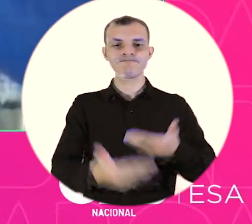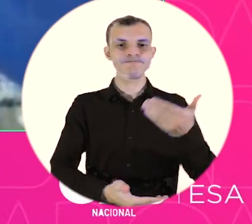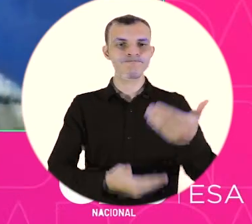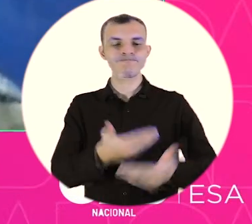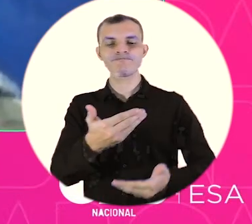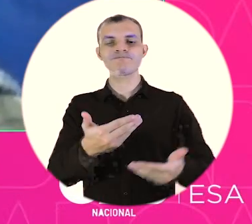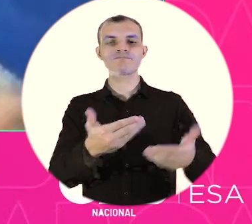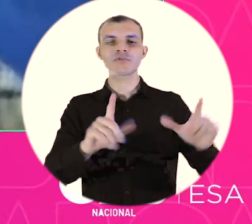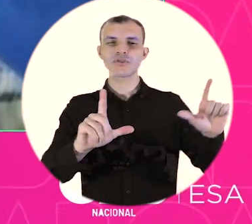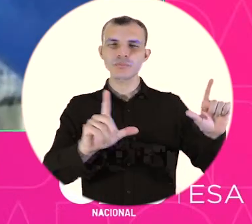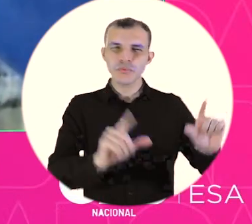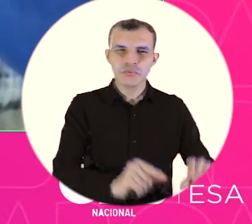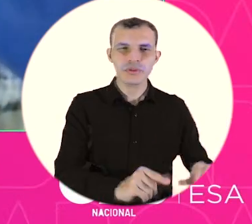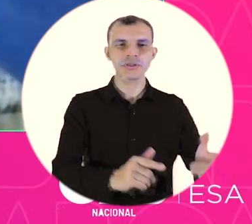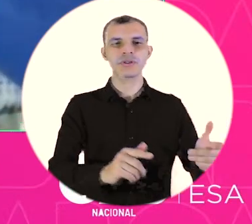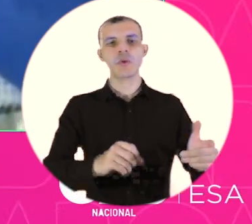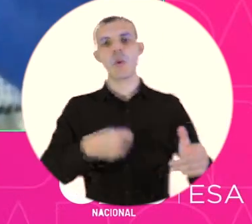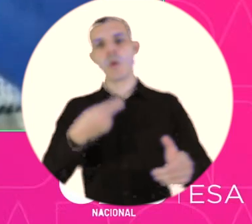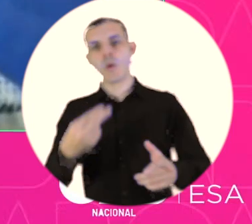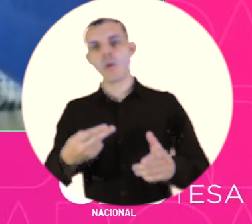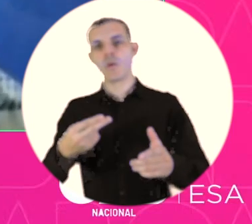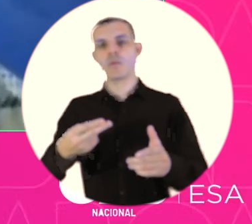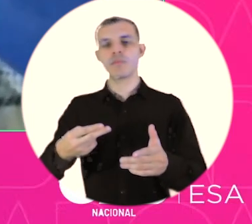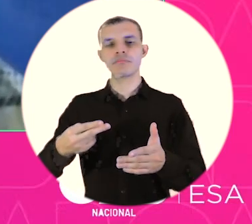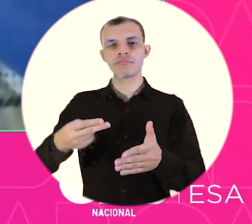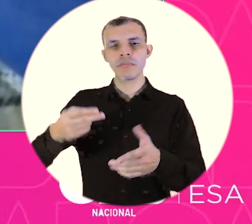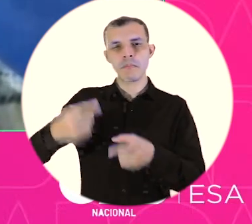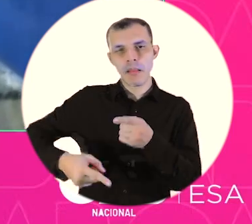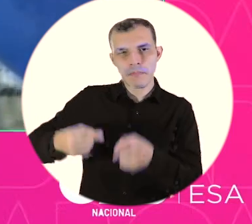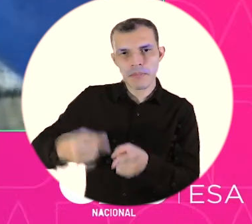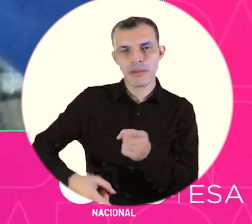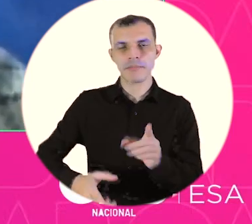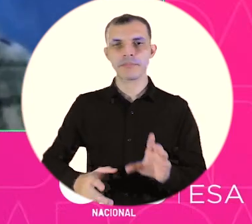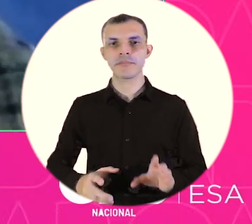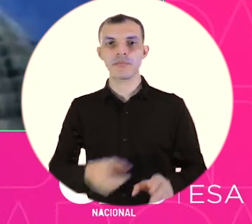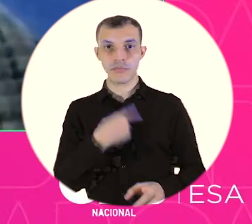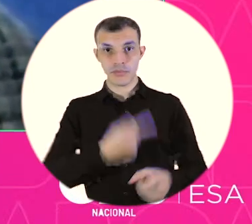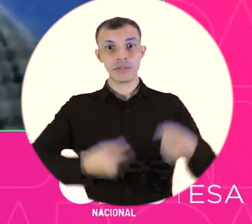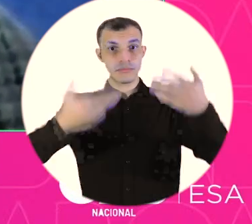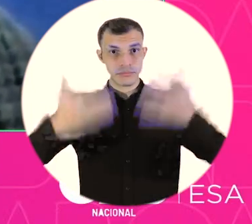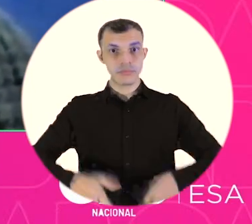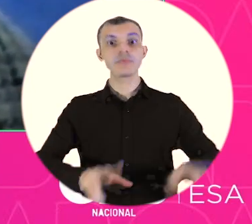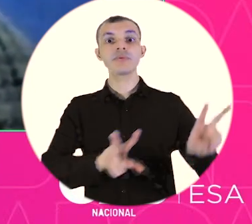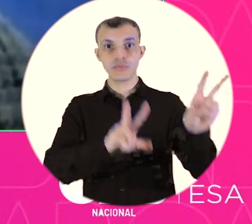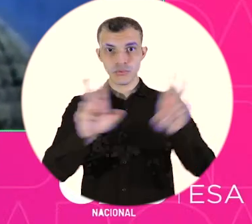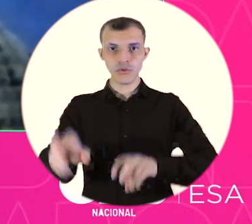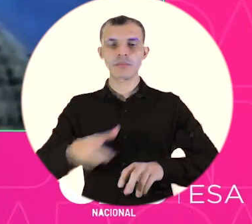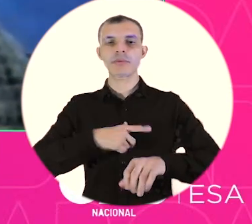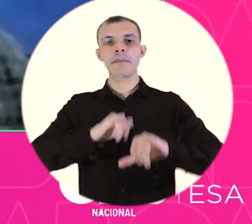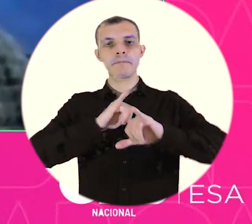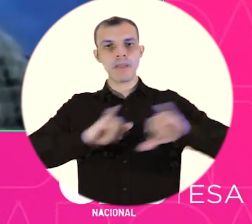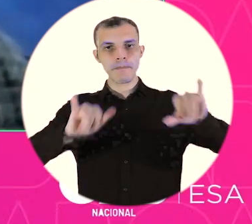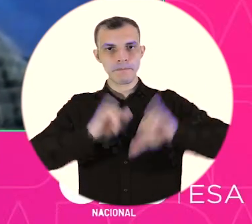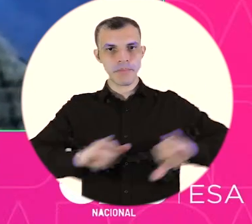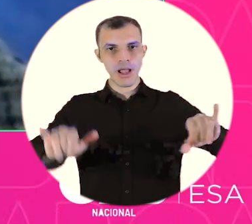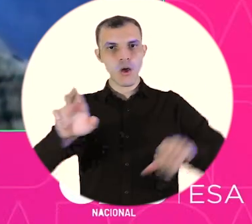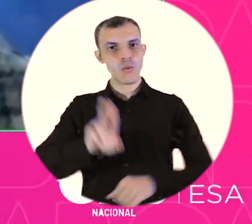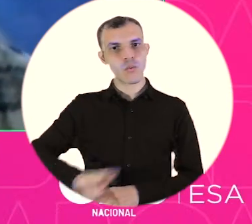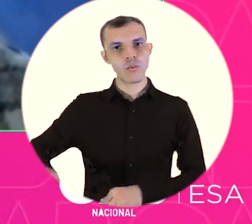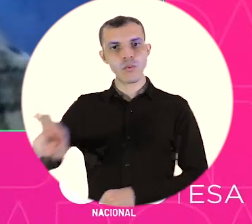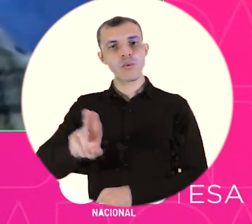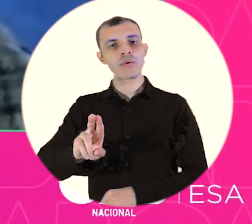minimizar um pouco esses efeitos ou coibir essas práticas. Quando a gente fala de uso de IA na